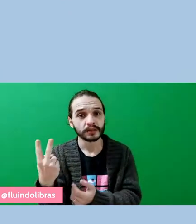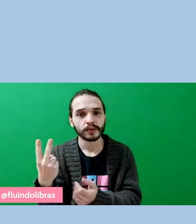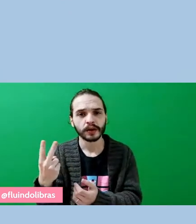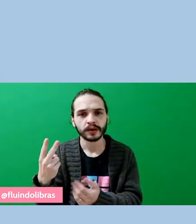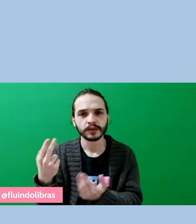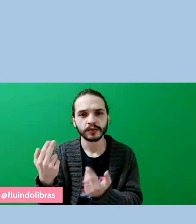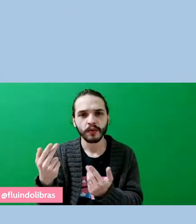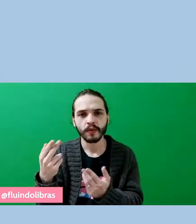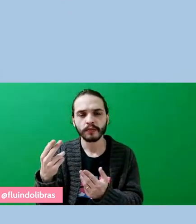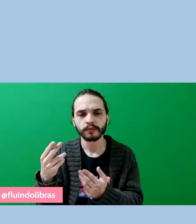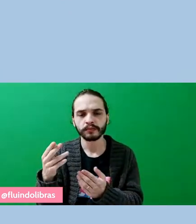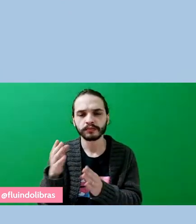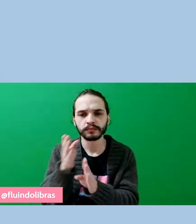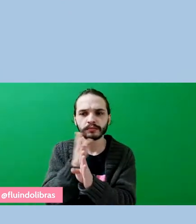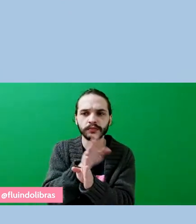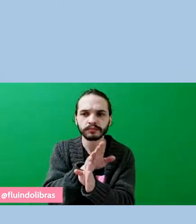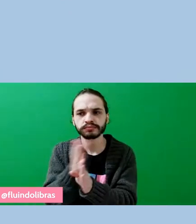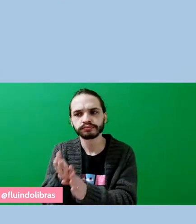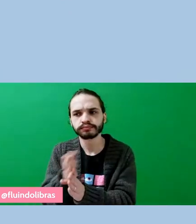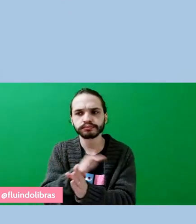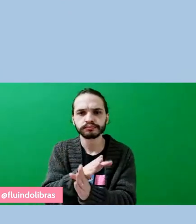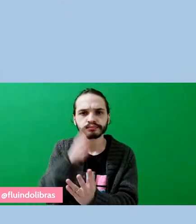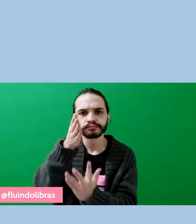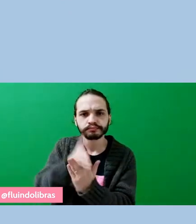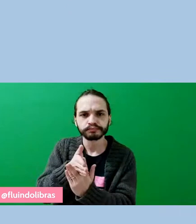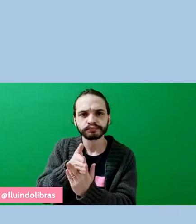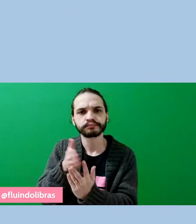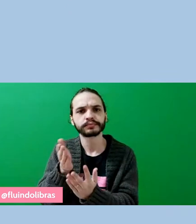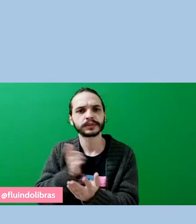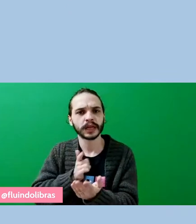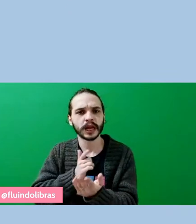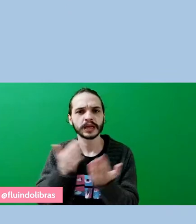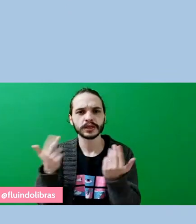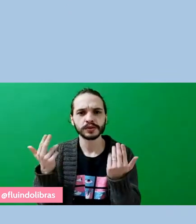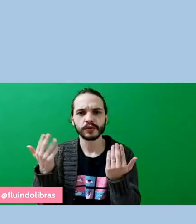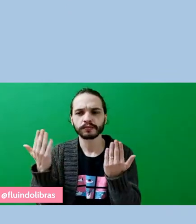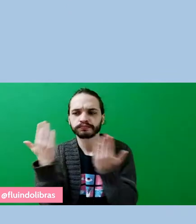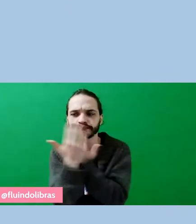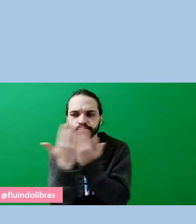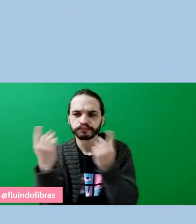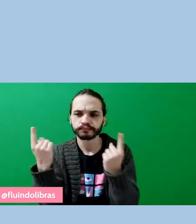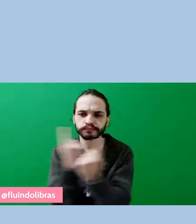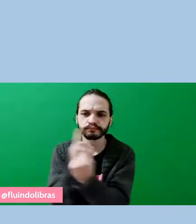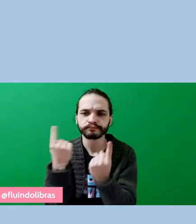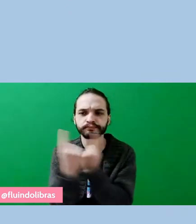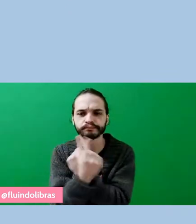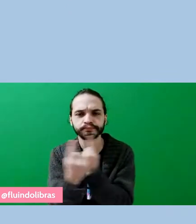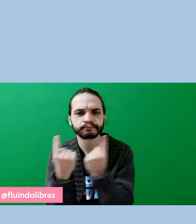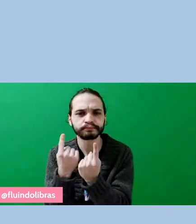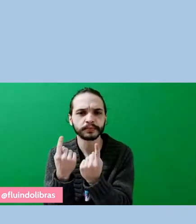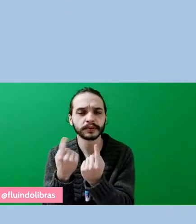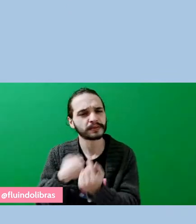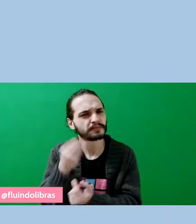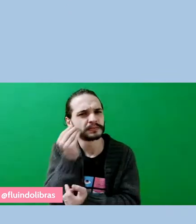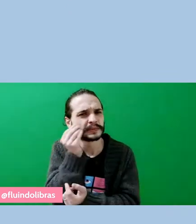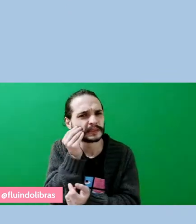que se contradizem, que se sobrepõem, que. Então, eu propus para a Rê, vamos tentar fazer uma leitura com duas